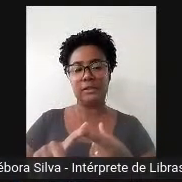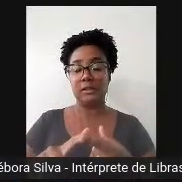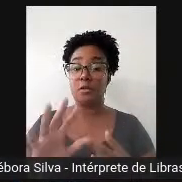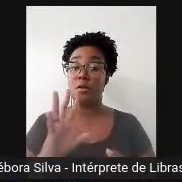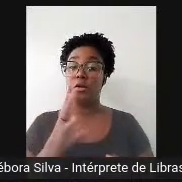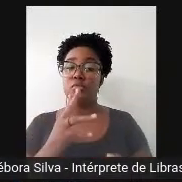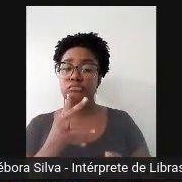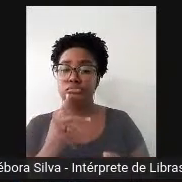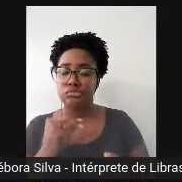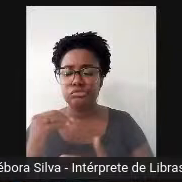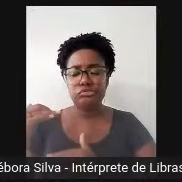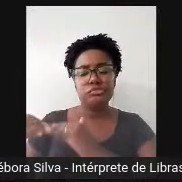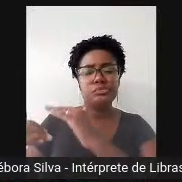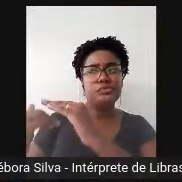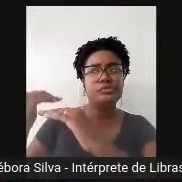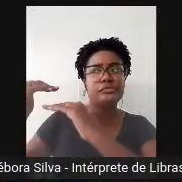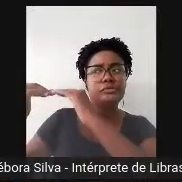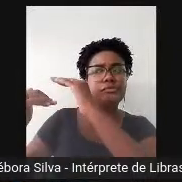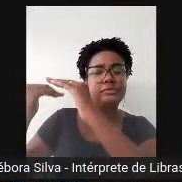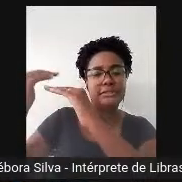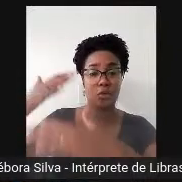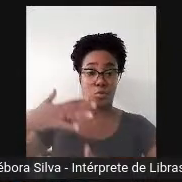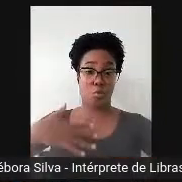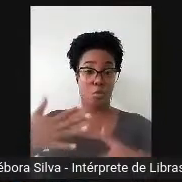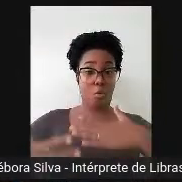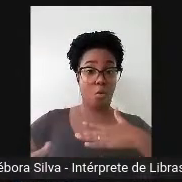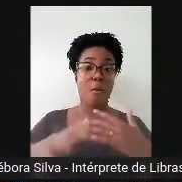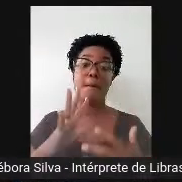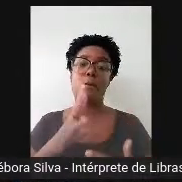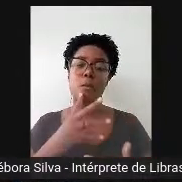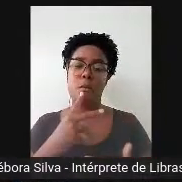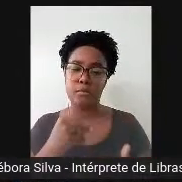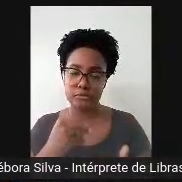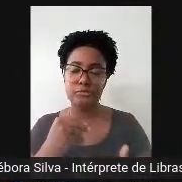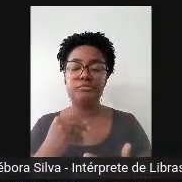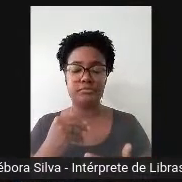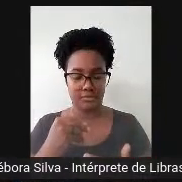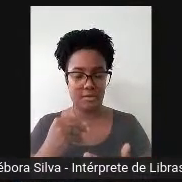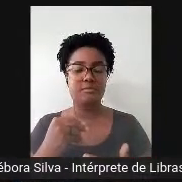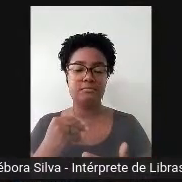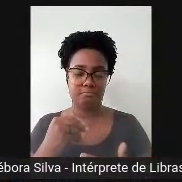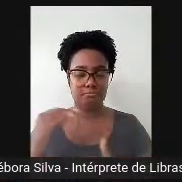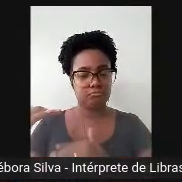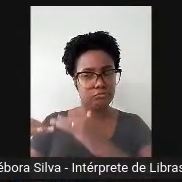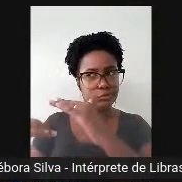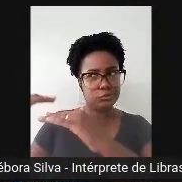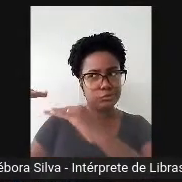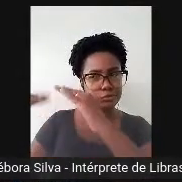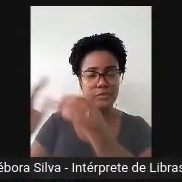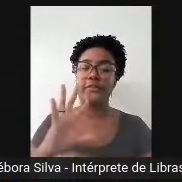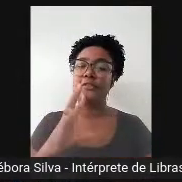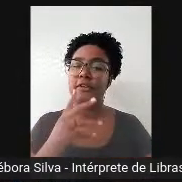com atraso de crescimento têm muito mais chances de morrer também durante a idade de